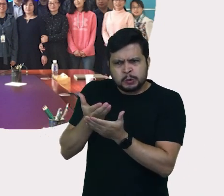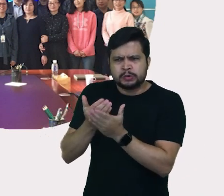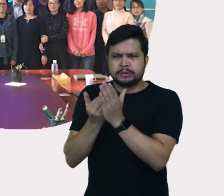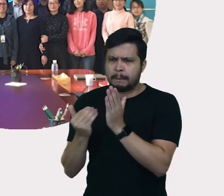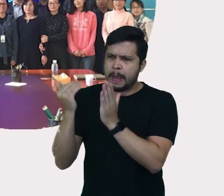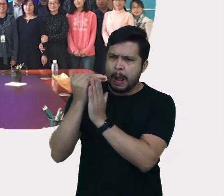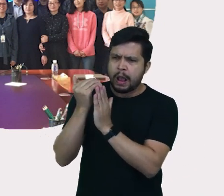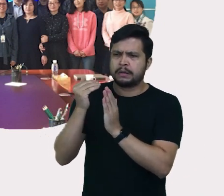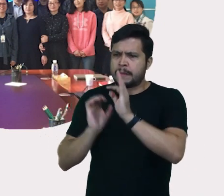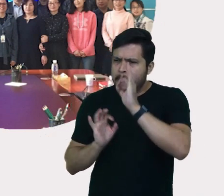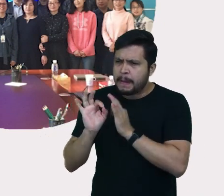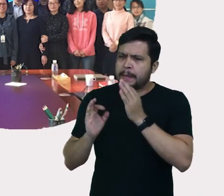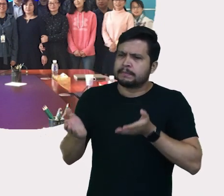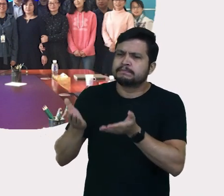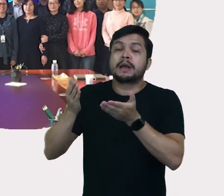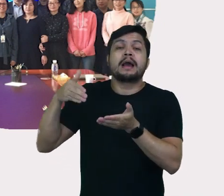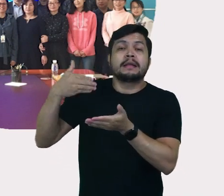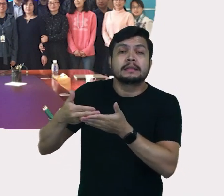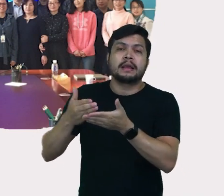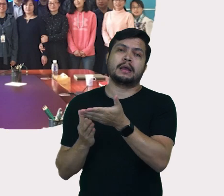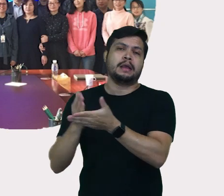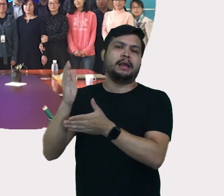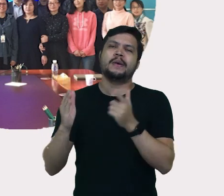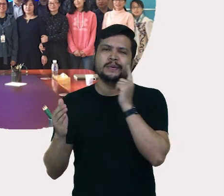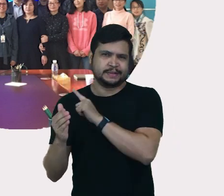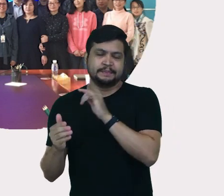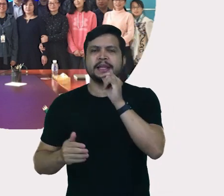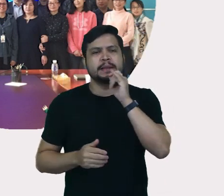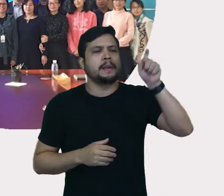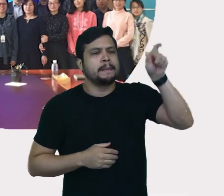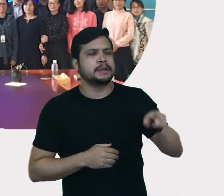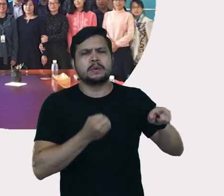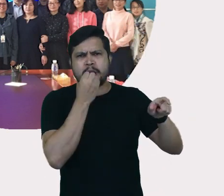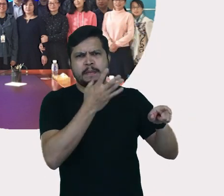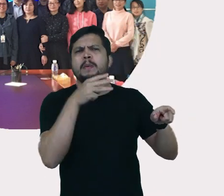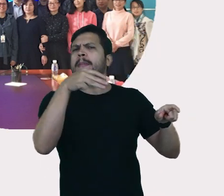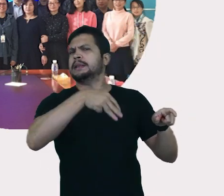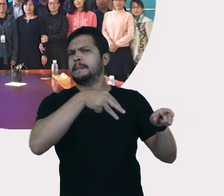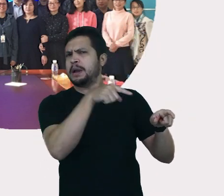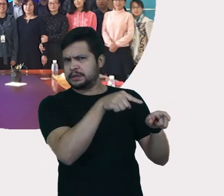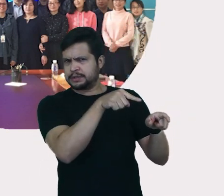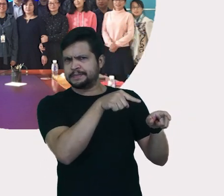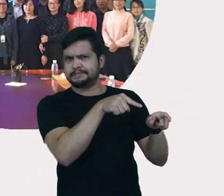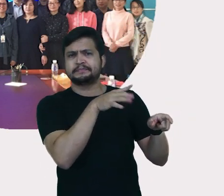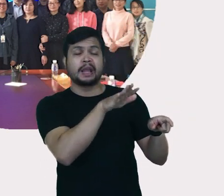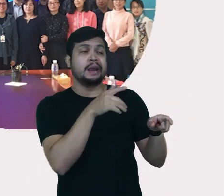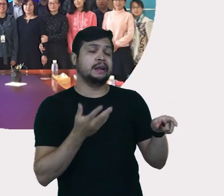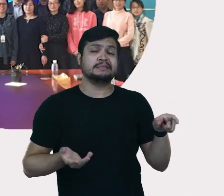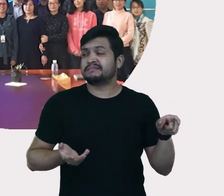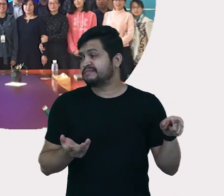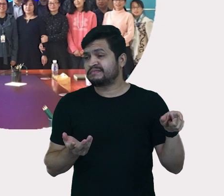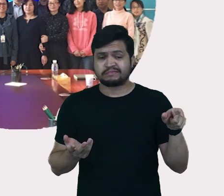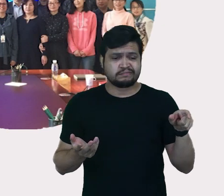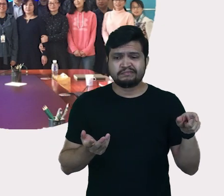Enquanto que, se não fosse você, sei lá, a pessoa é muito boa em matemática, mas resolve, não vou